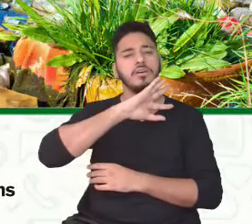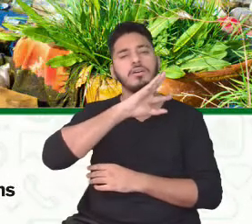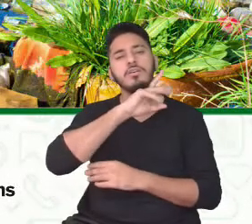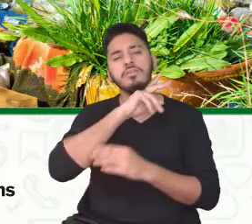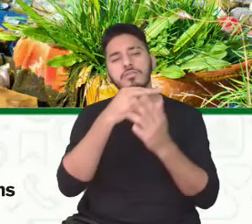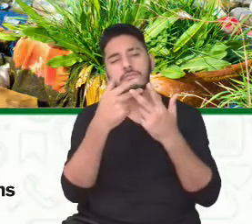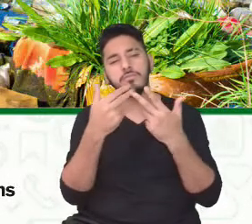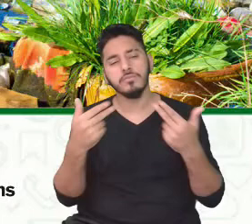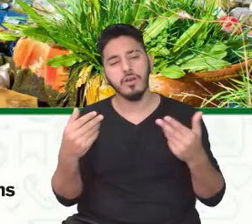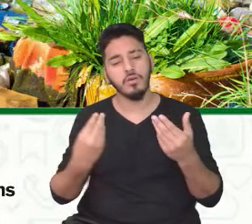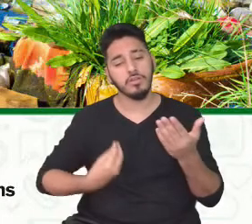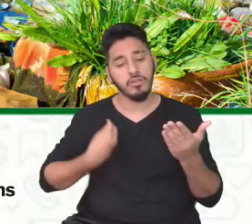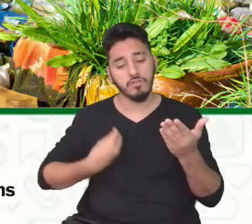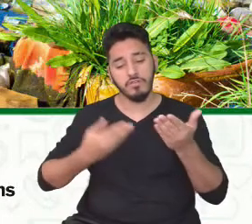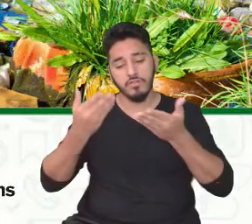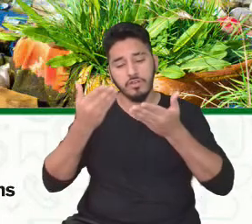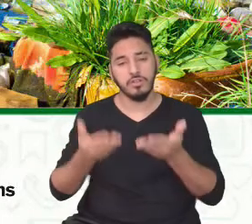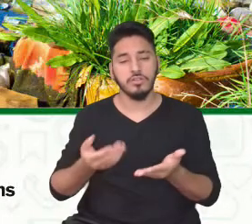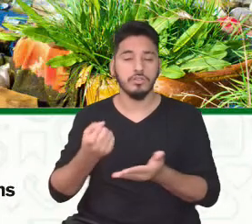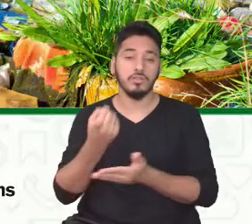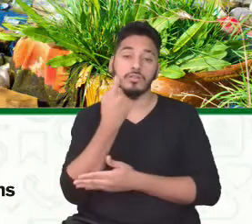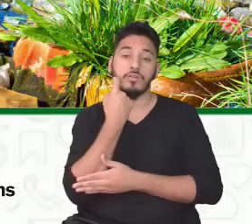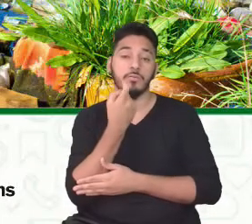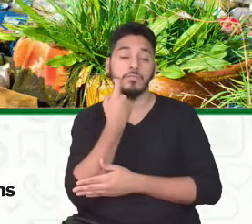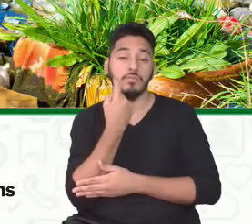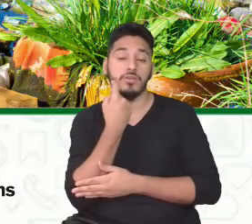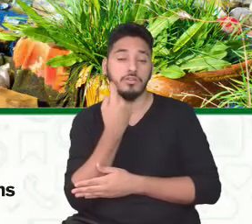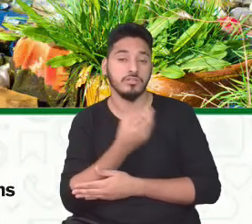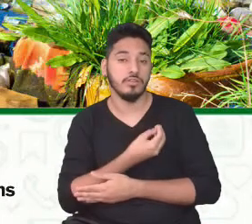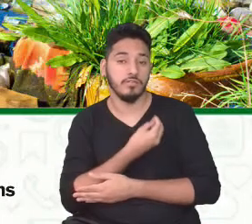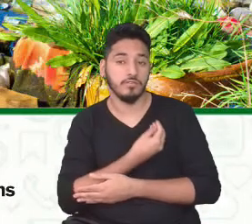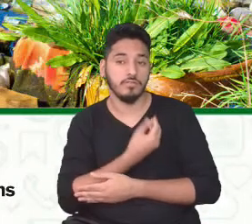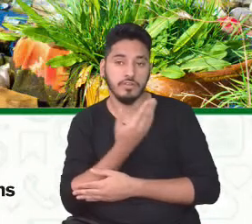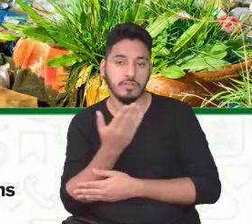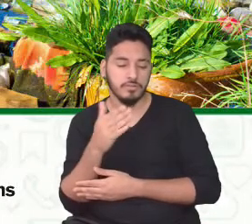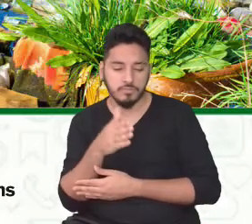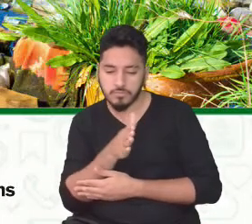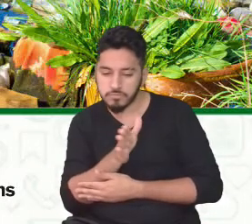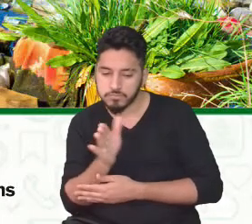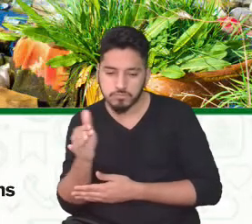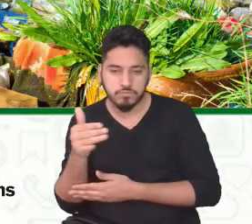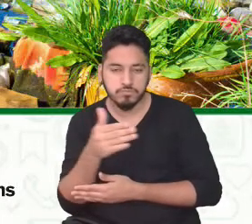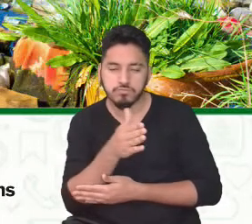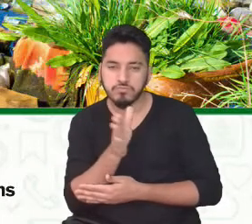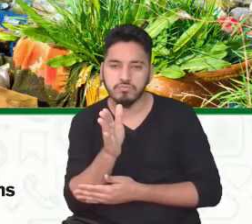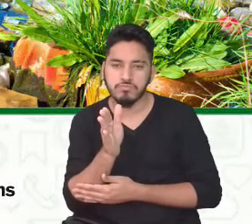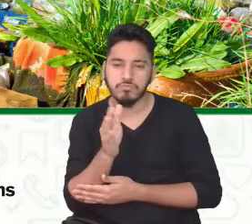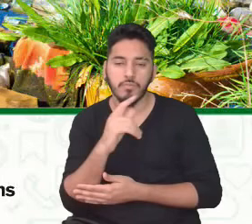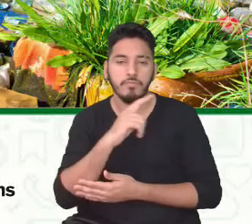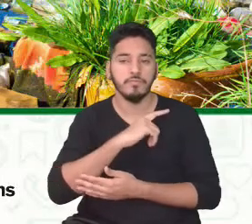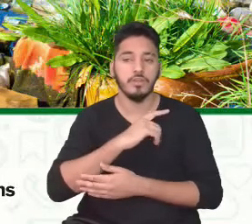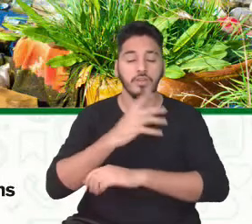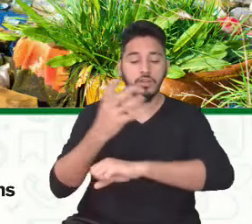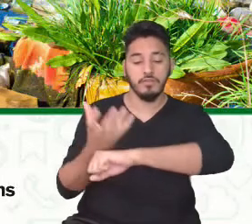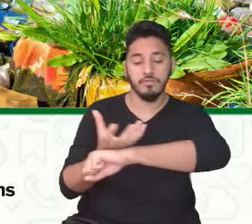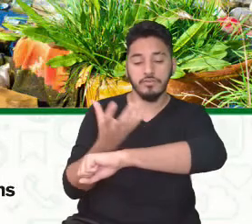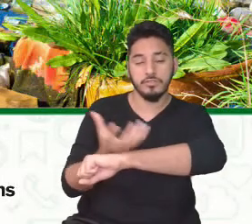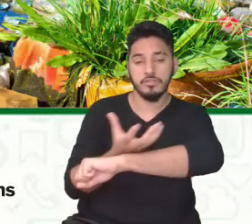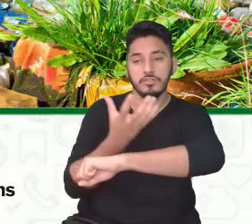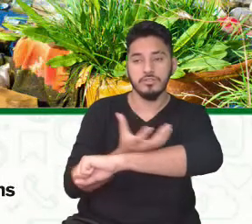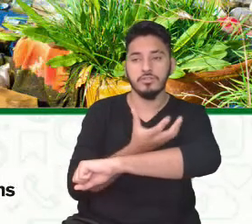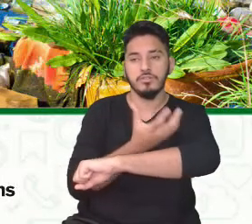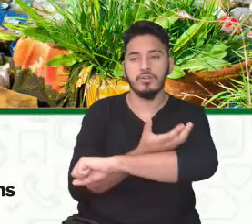convivem ali naquele ambiente né tem o peixe que está ali sobrevivendo naquele ambiente Aquático tem a questão da vegetação